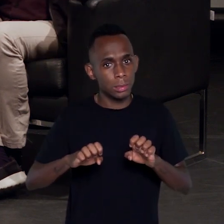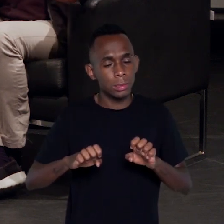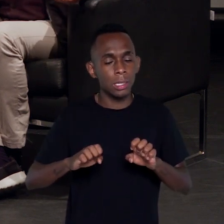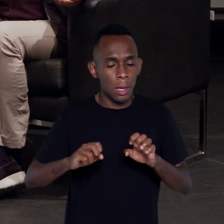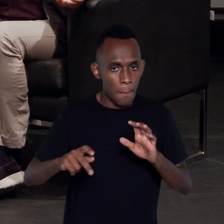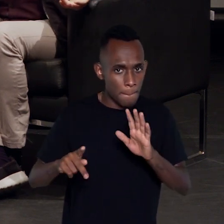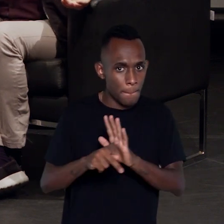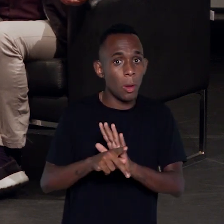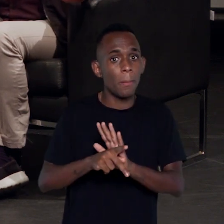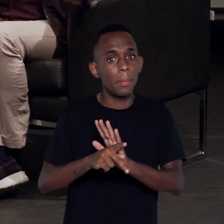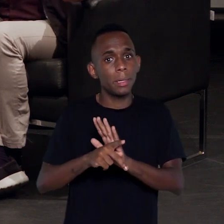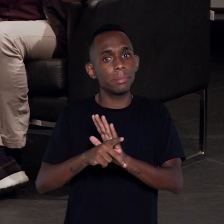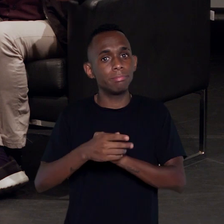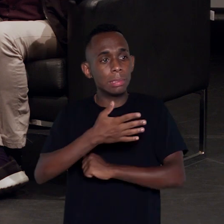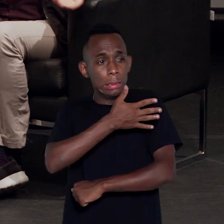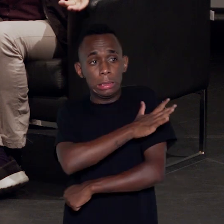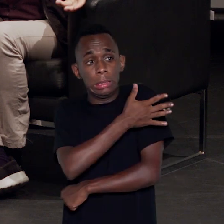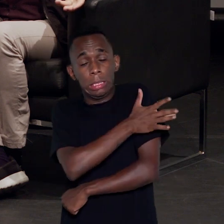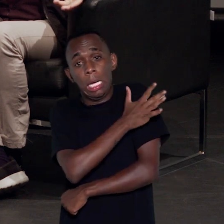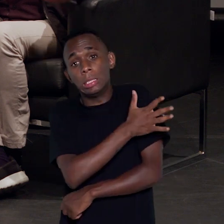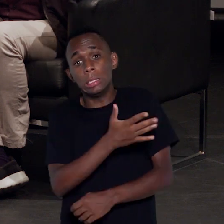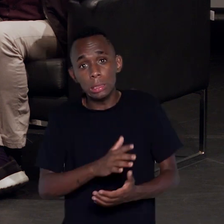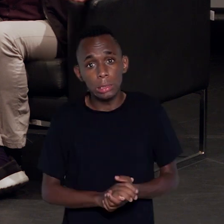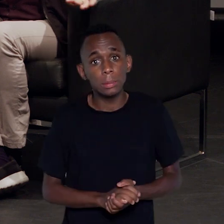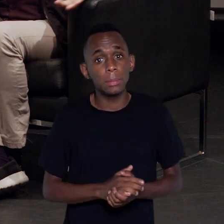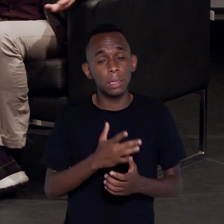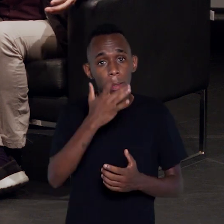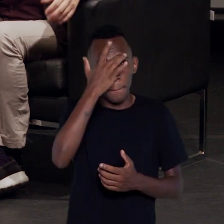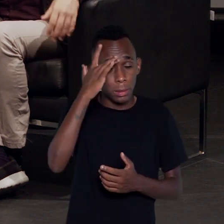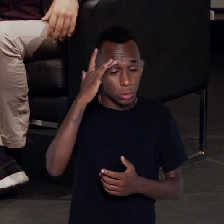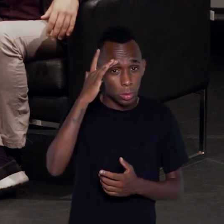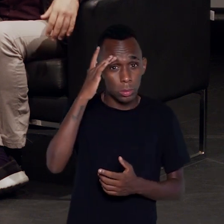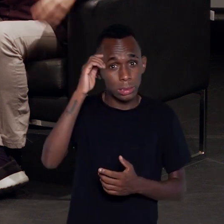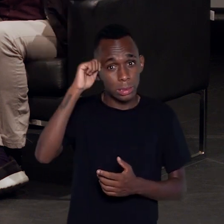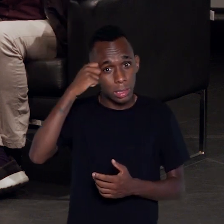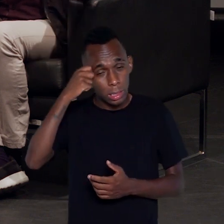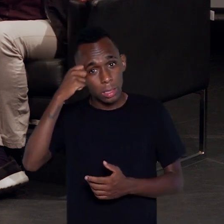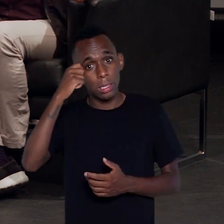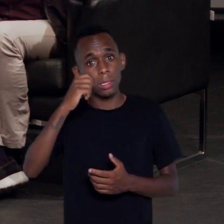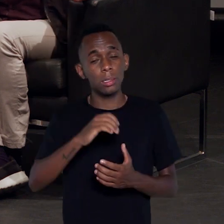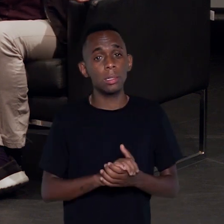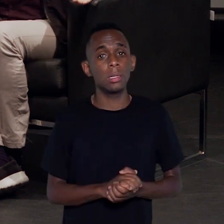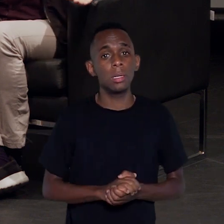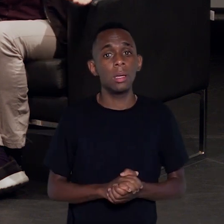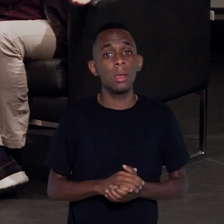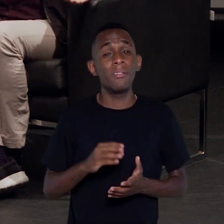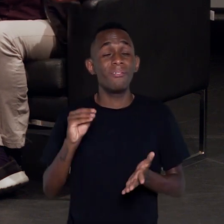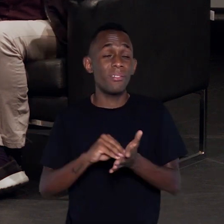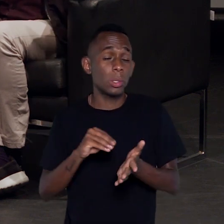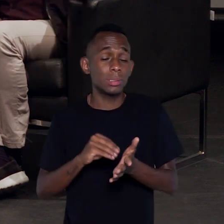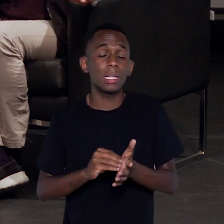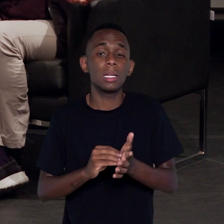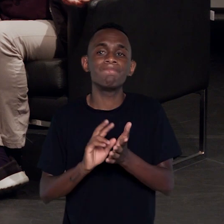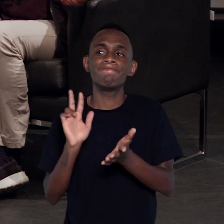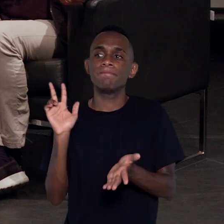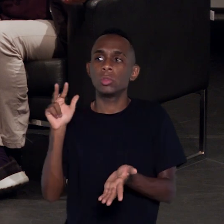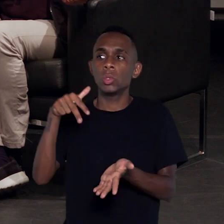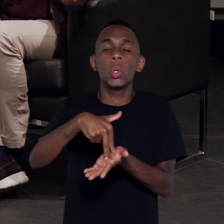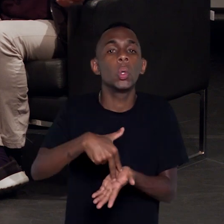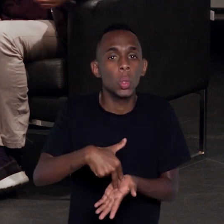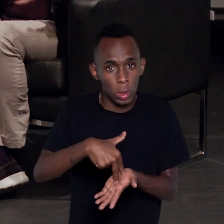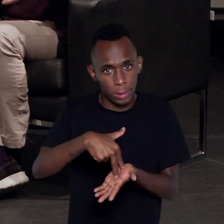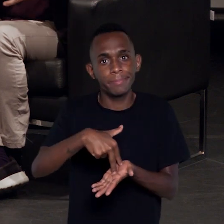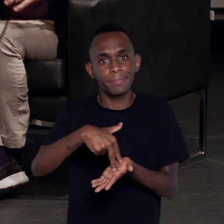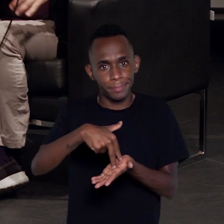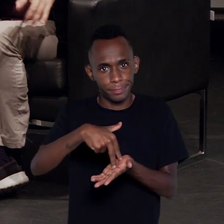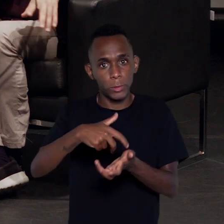os autores negros, autores indígenas, não tiveram espaço e poucos conseguem